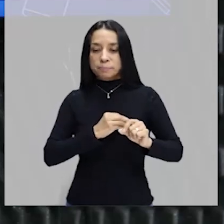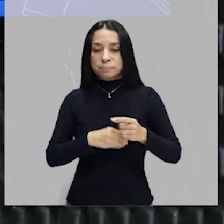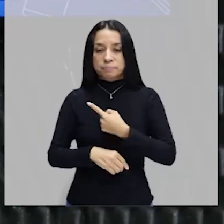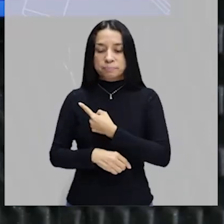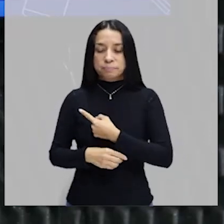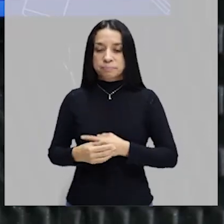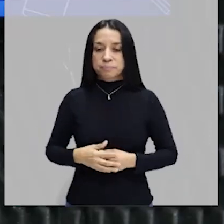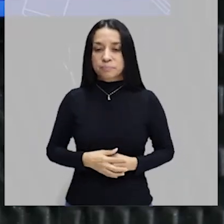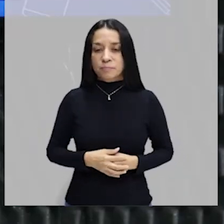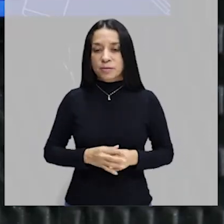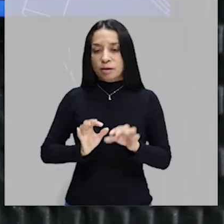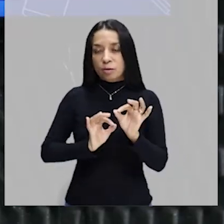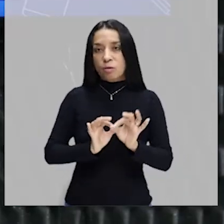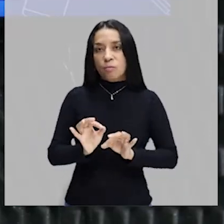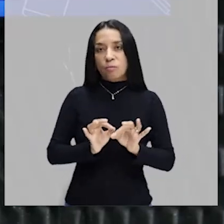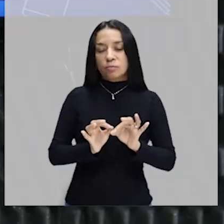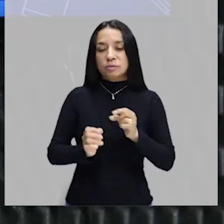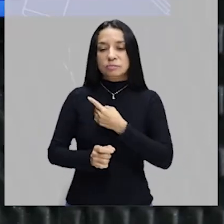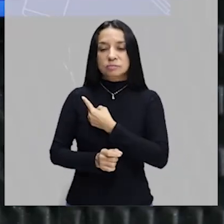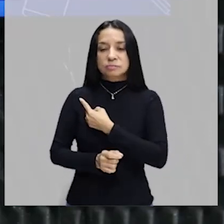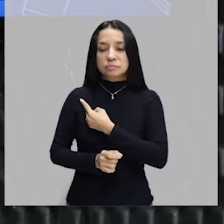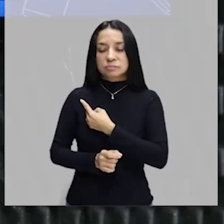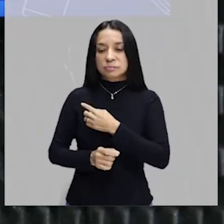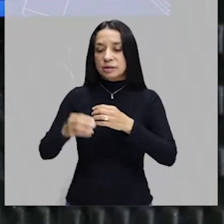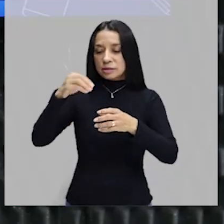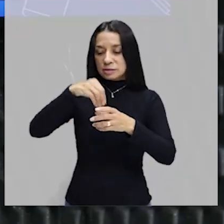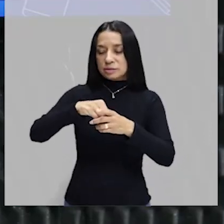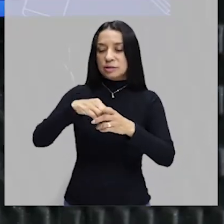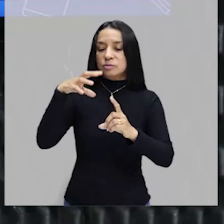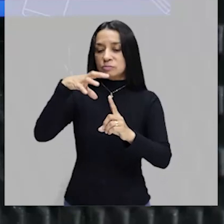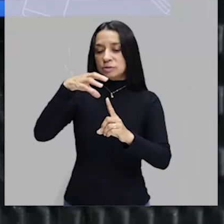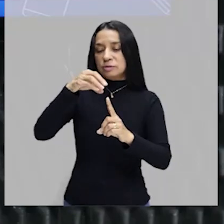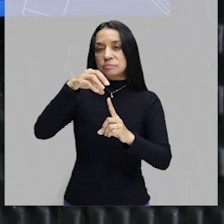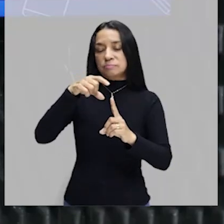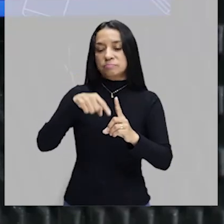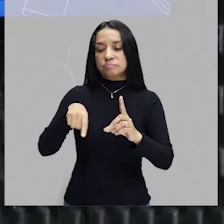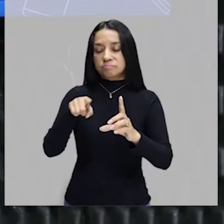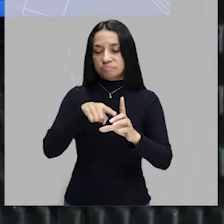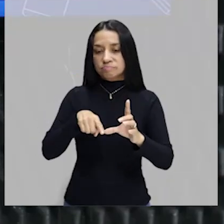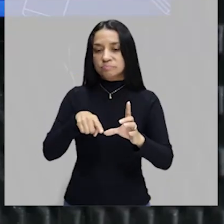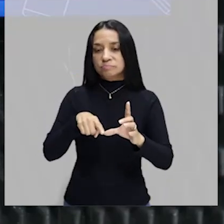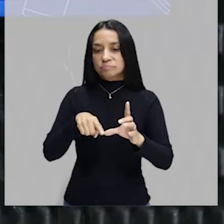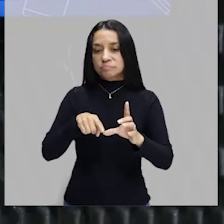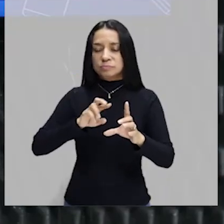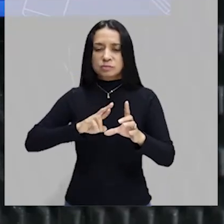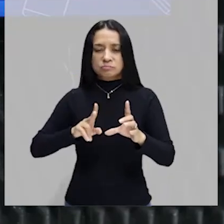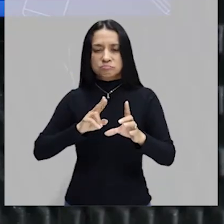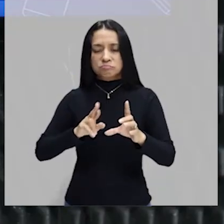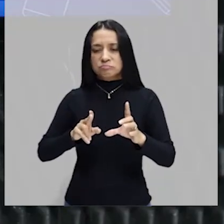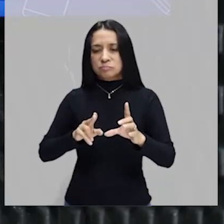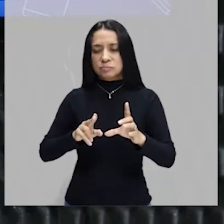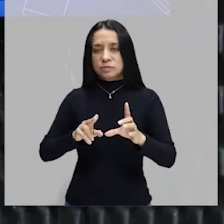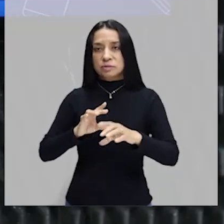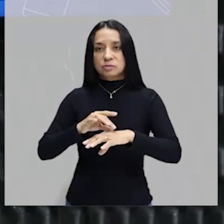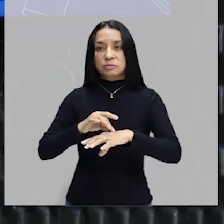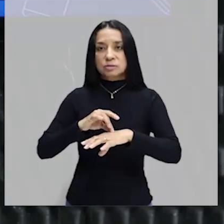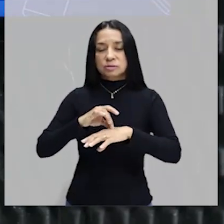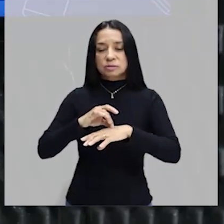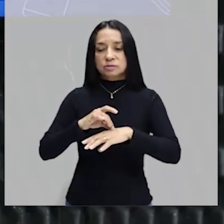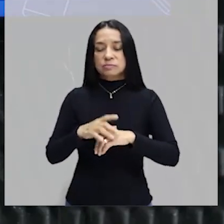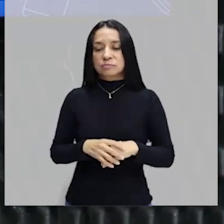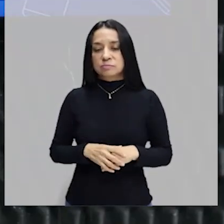né? A ordem, ou seja, dentro da classe mamália tem várias ordens. Tem a ordem dos carnívoros,